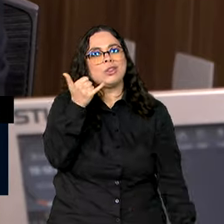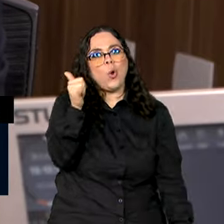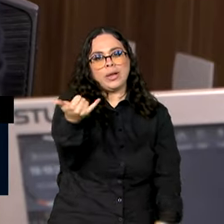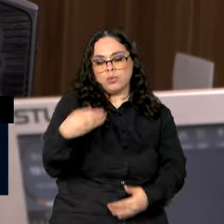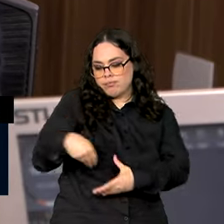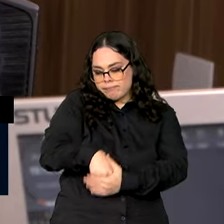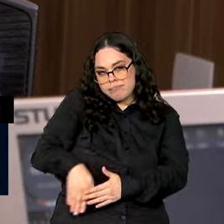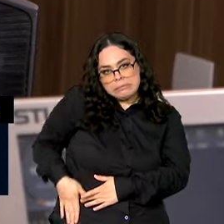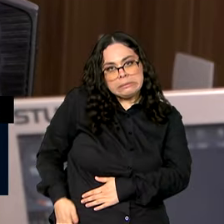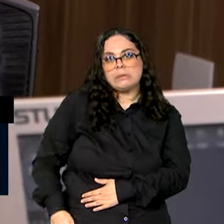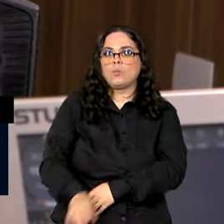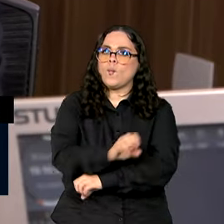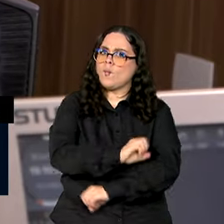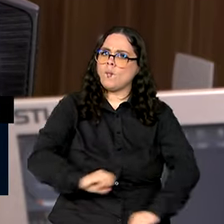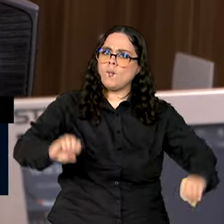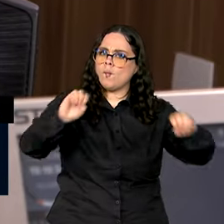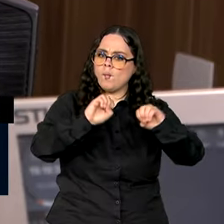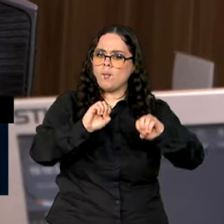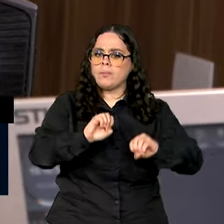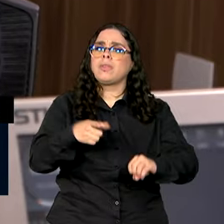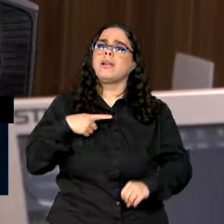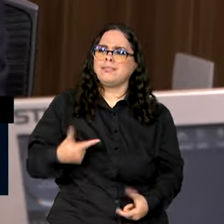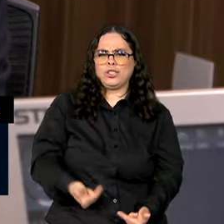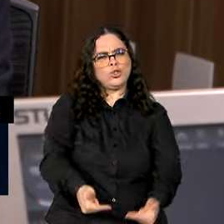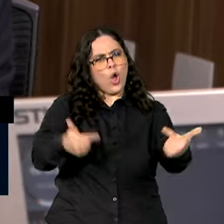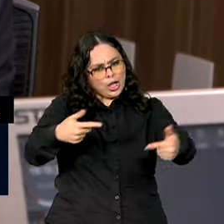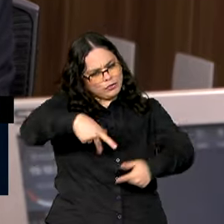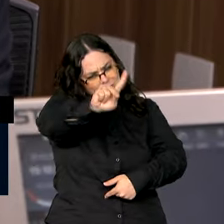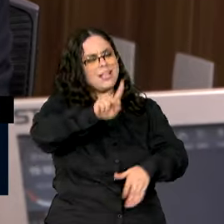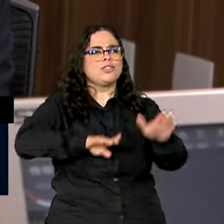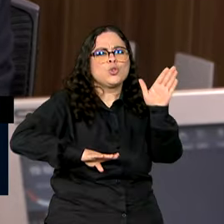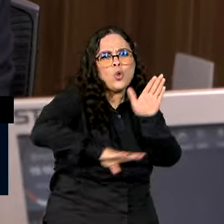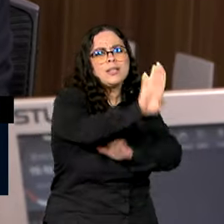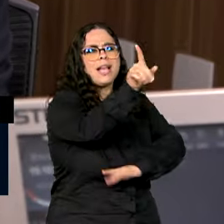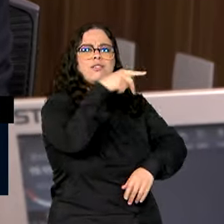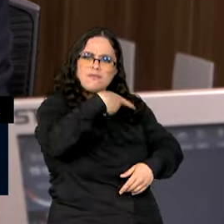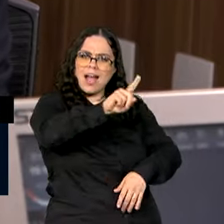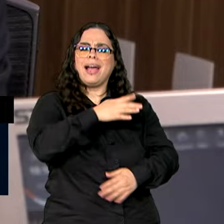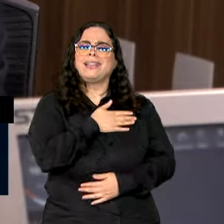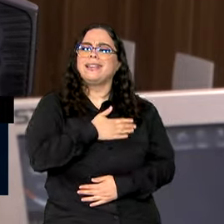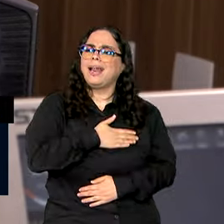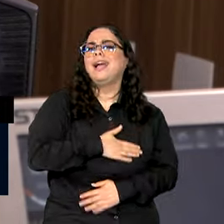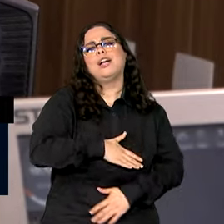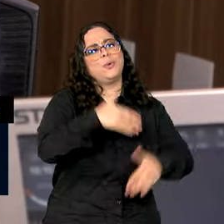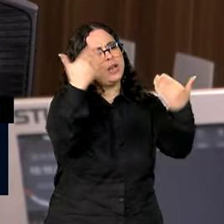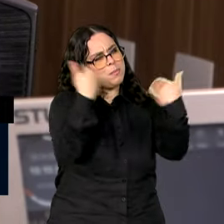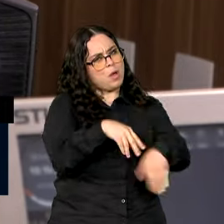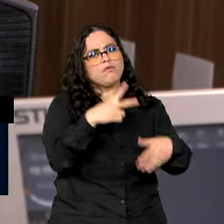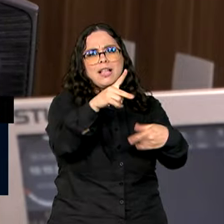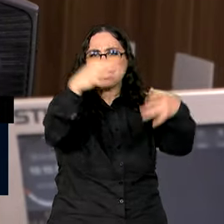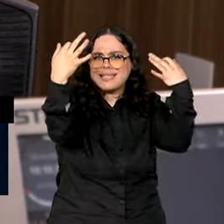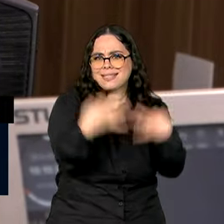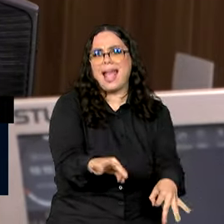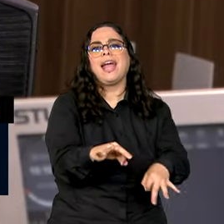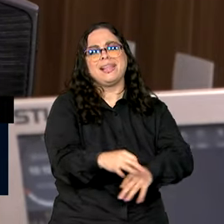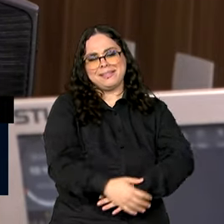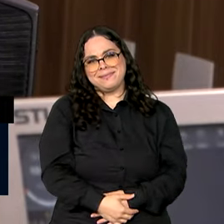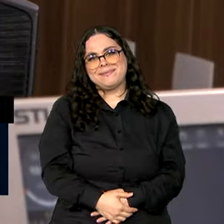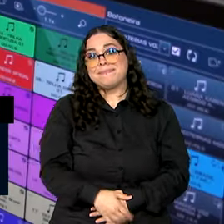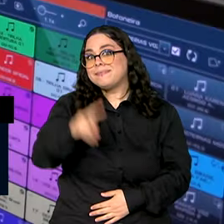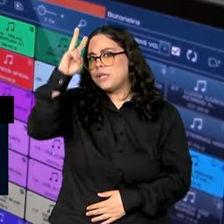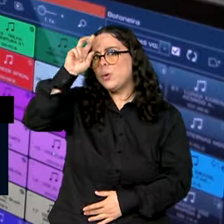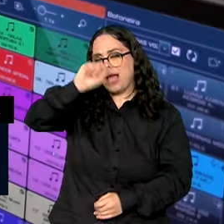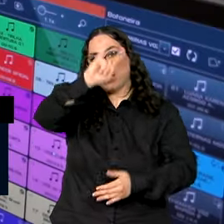e de muita sorte sucesso na prova tranquilo fazer a prova vai dar tudo certo Lembrando que o